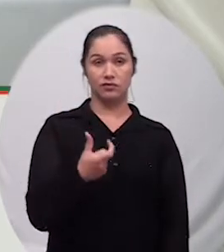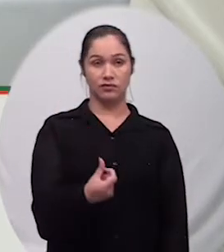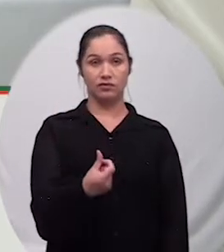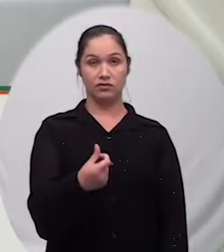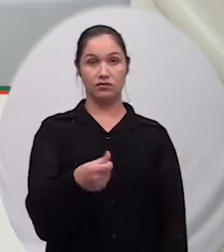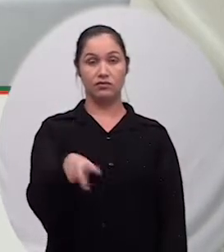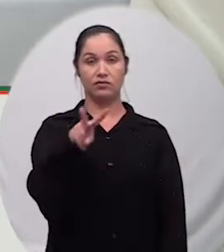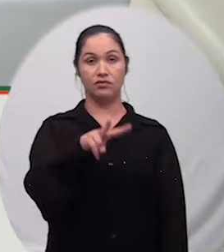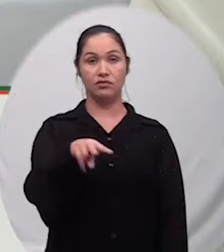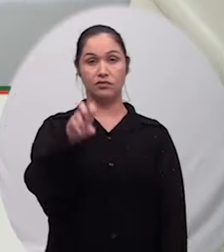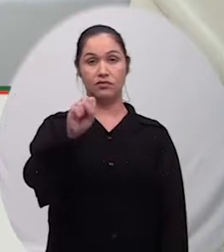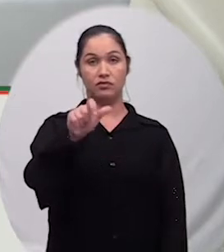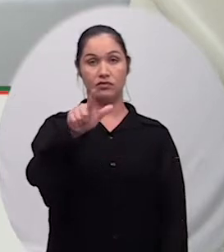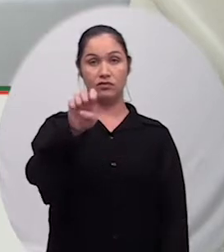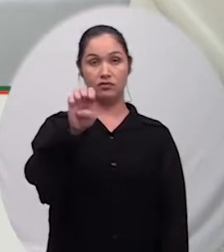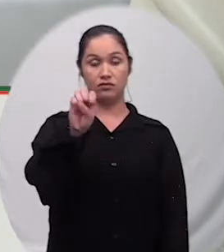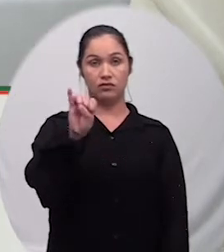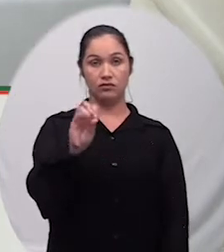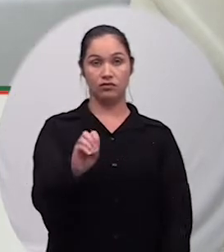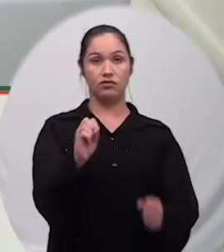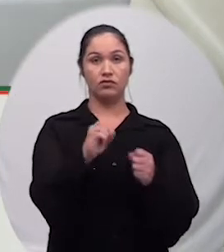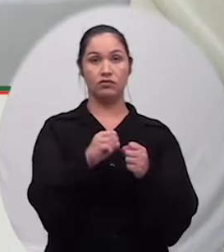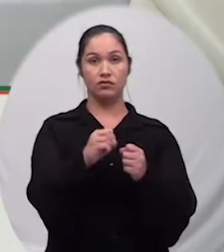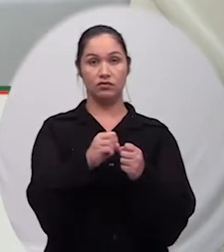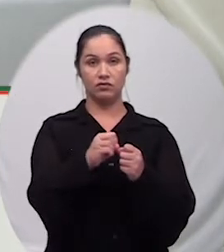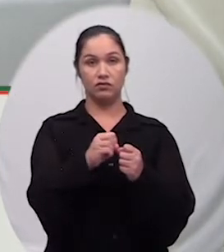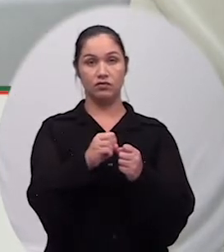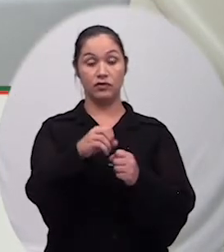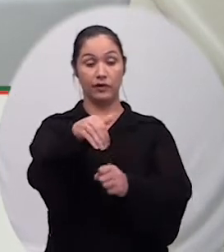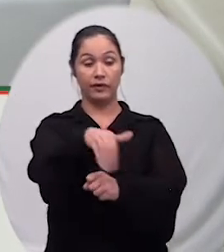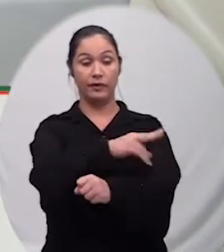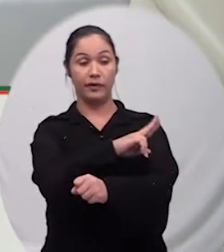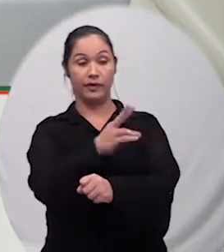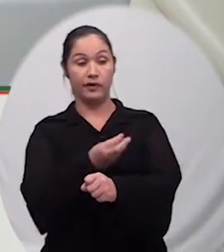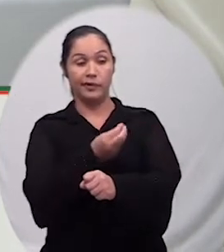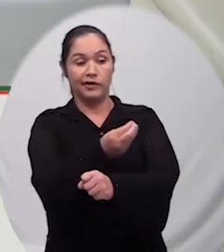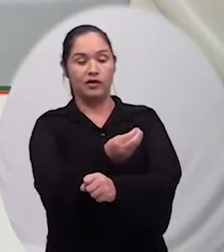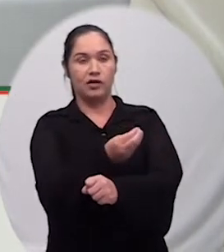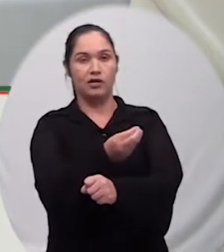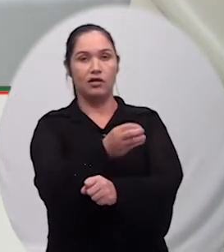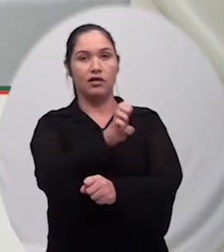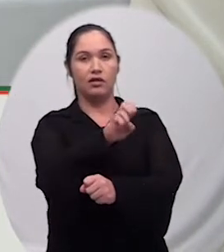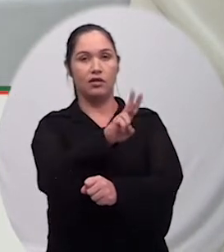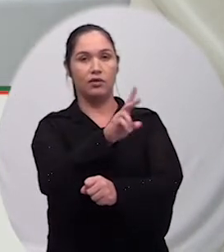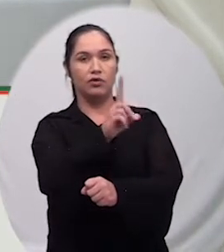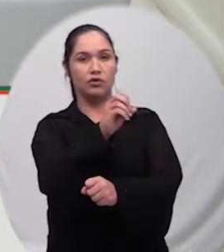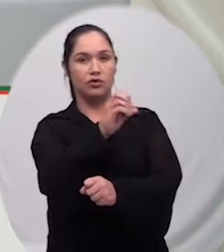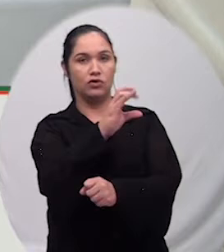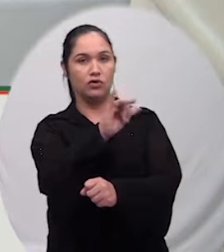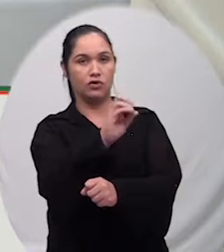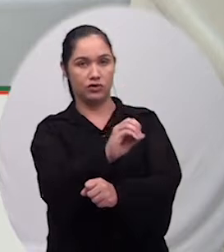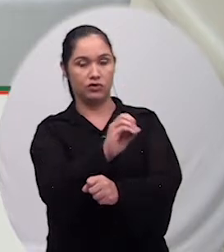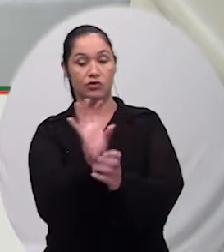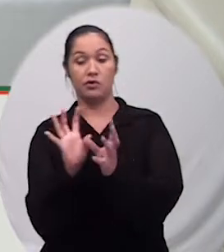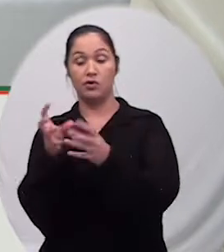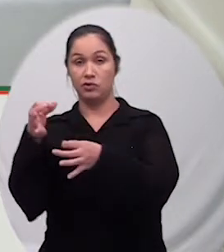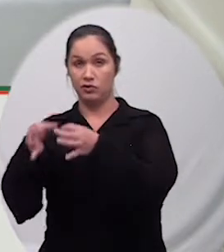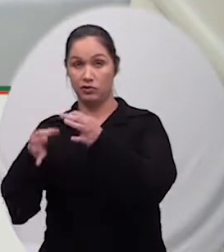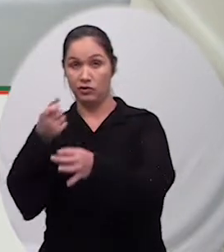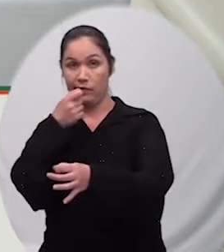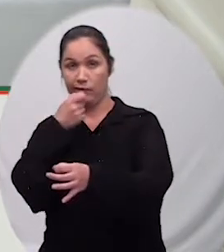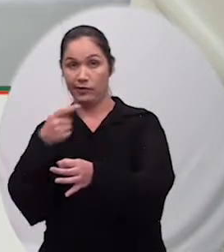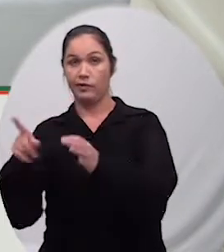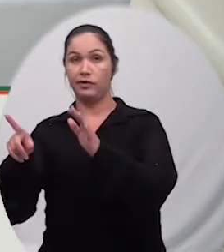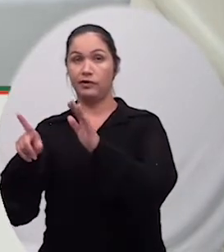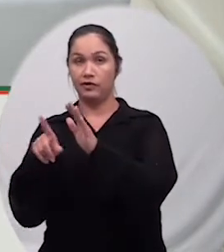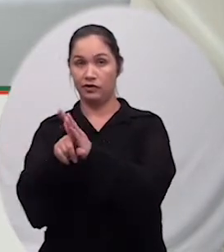proposto pelo vereador Salésio Lima, que denomina Rua Eudócia de Jesus Souza. A Comissão de Justiça e